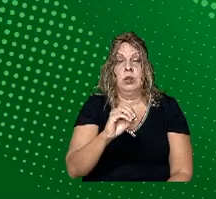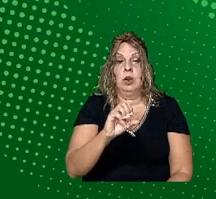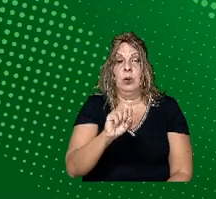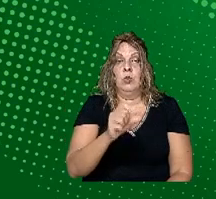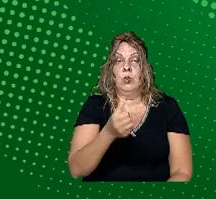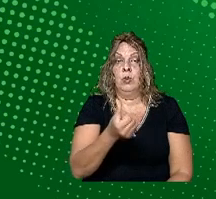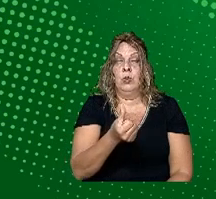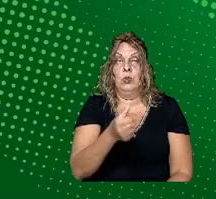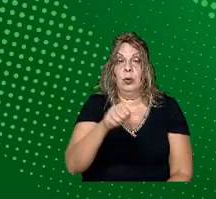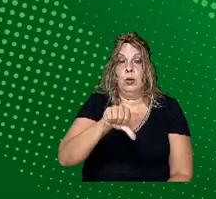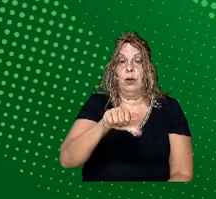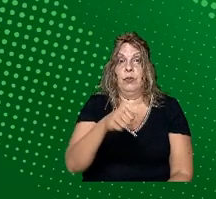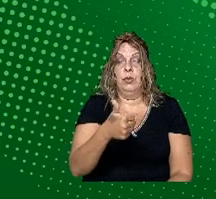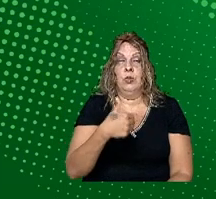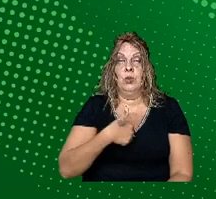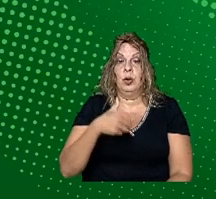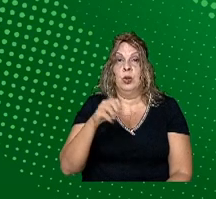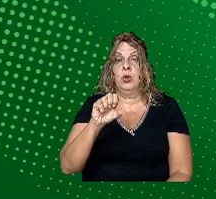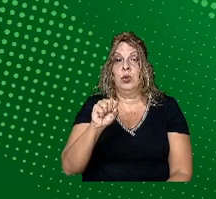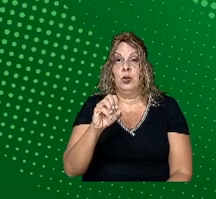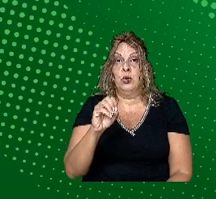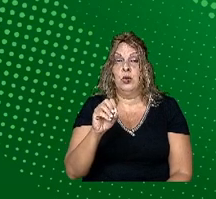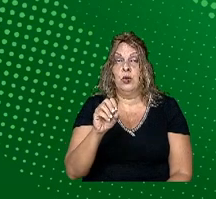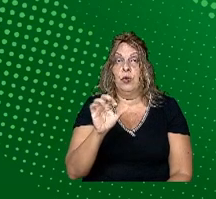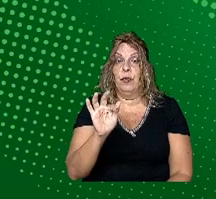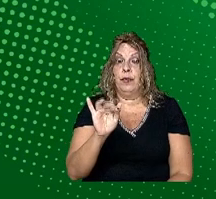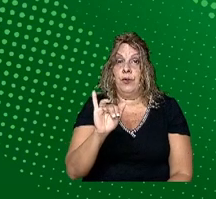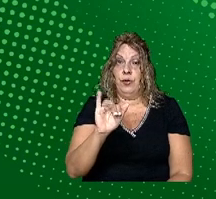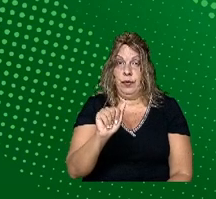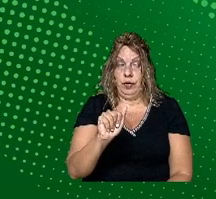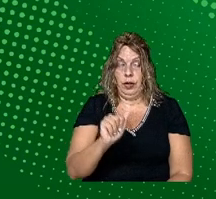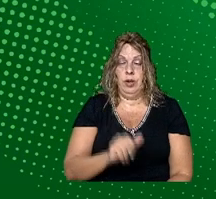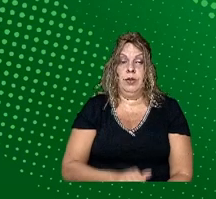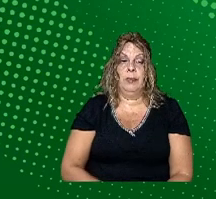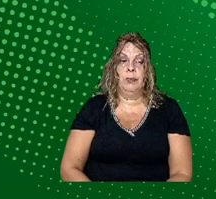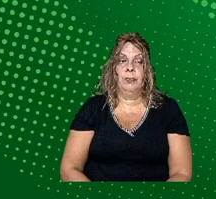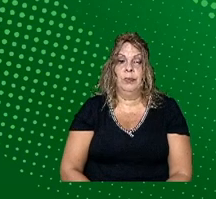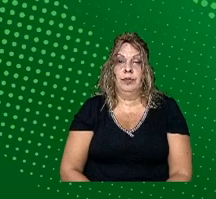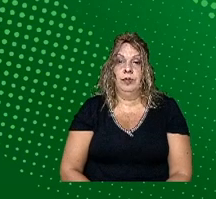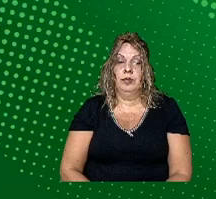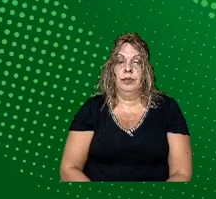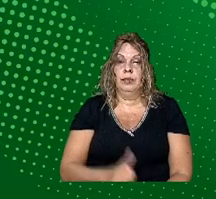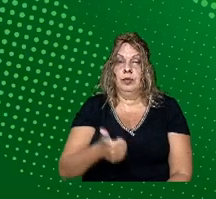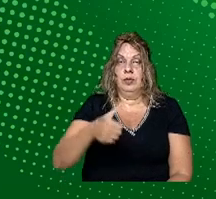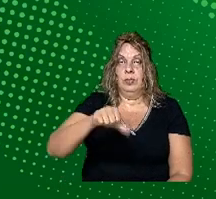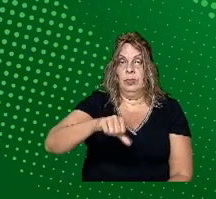Valentina adquiriu com Cíntia do... da Santa Gleide, da Regional Bugio, e levou R$500.